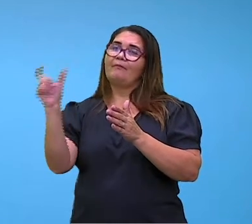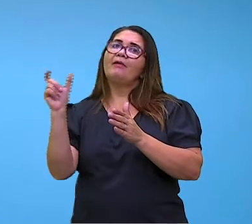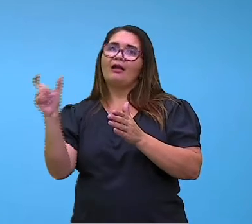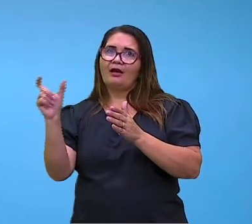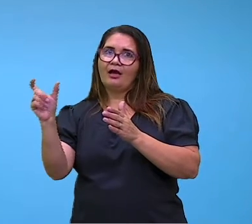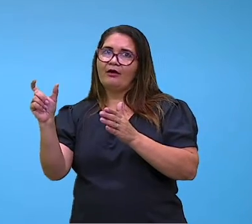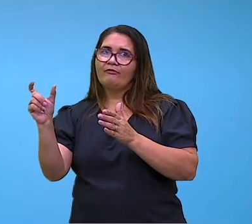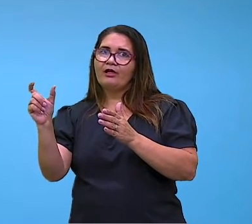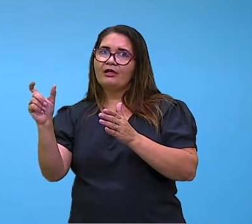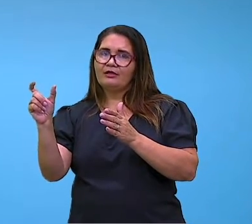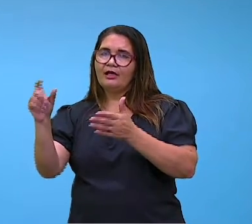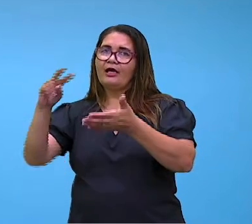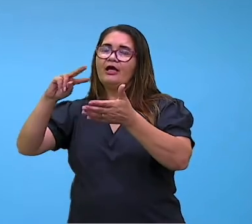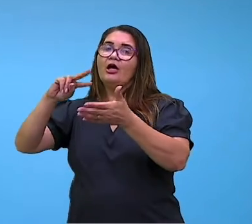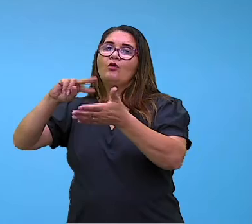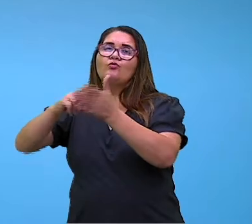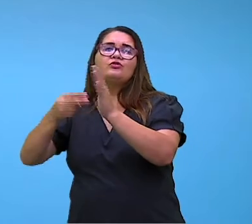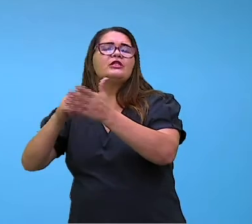tente